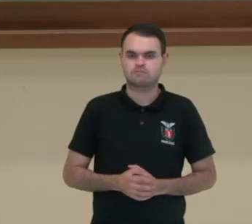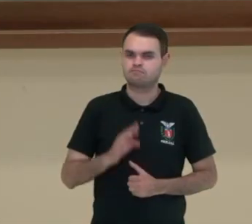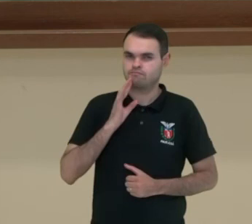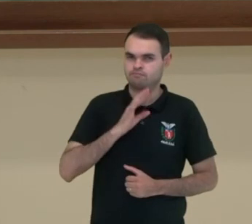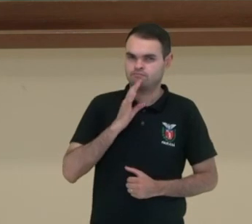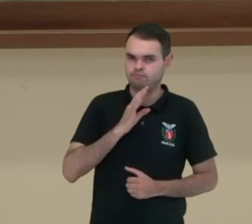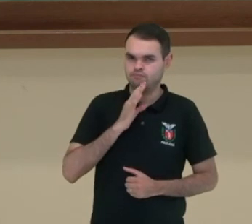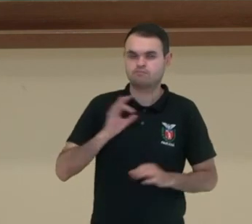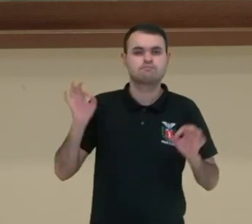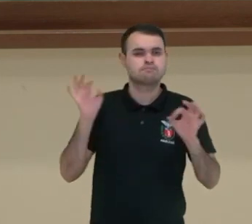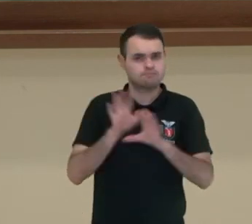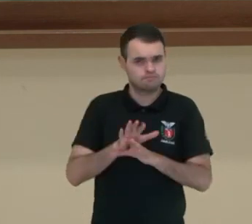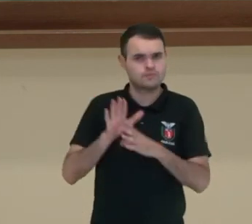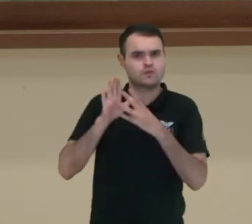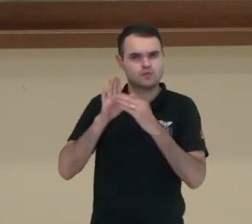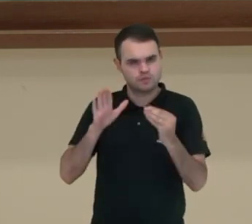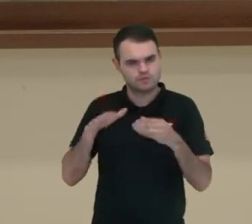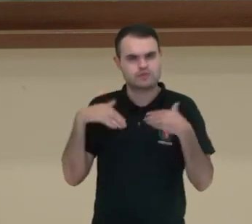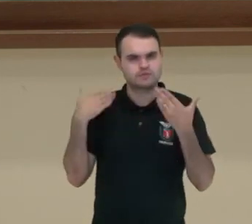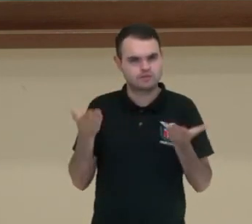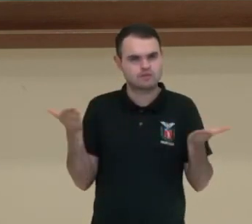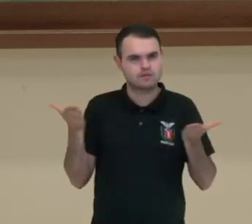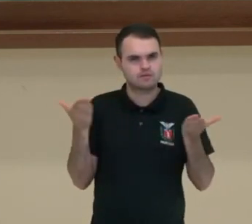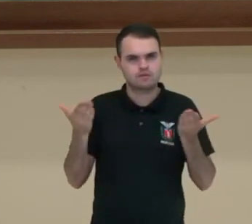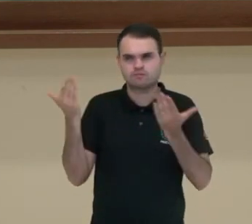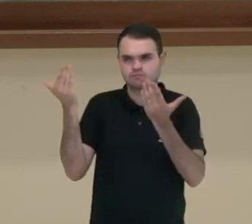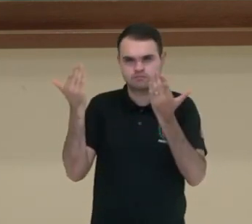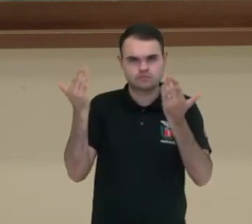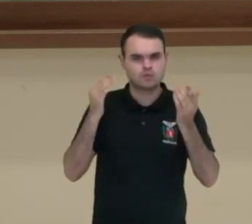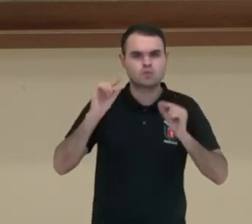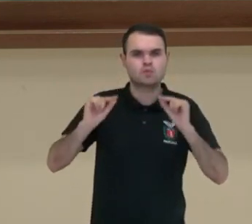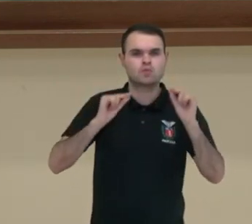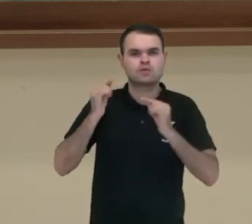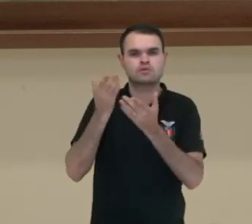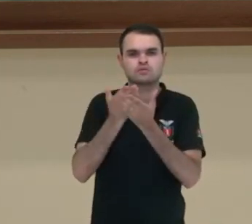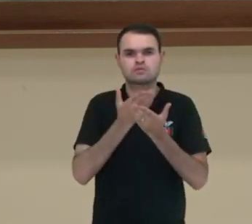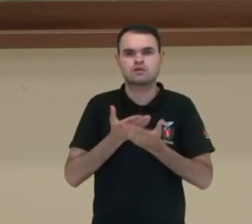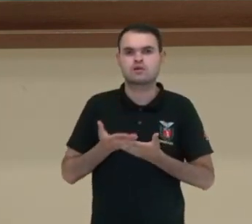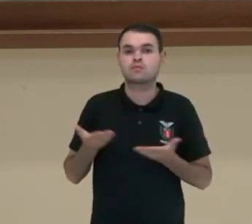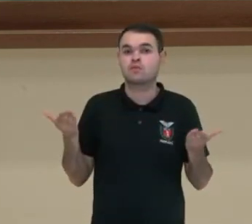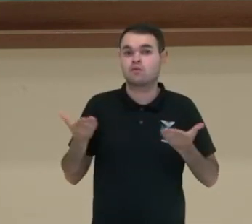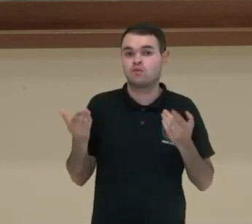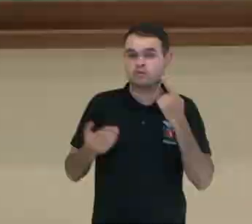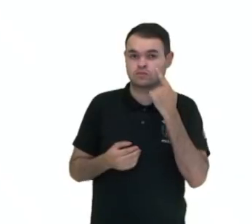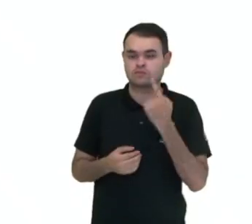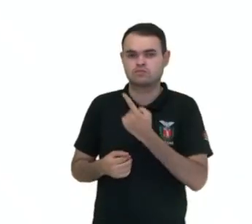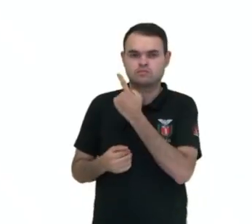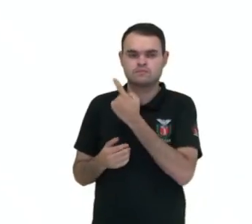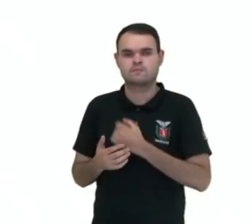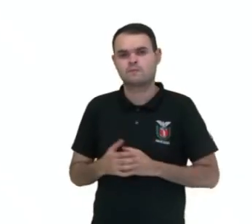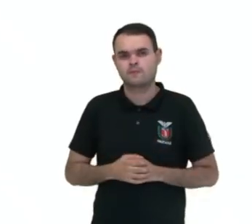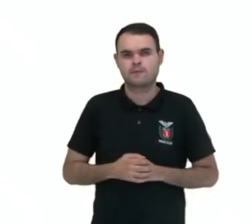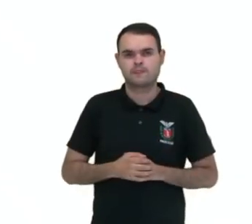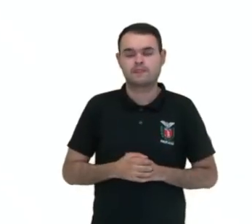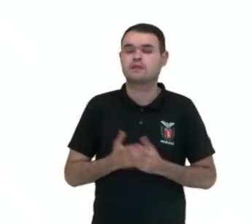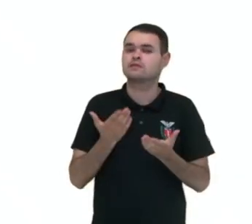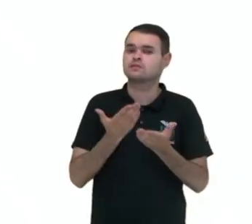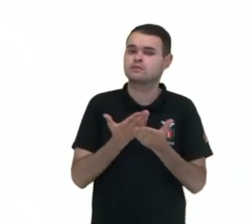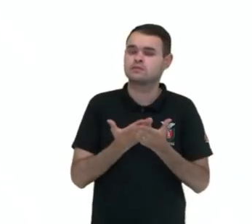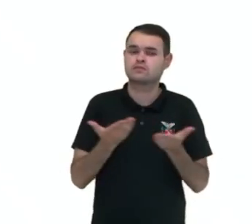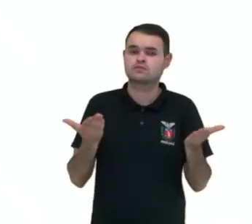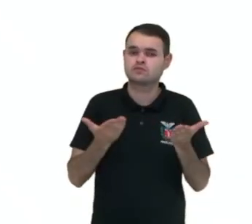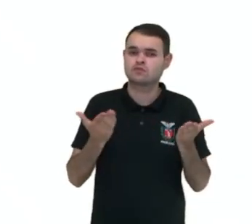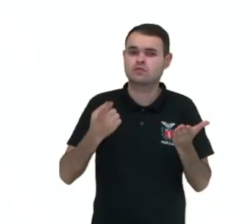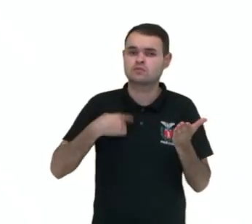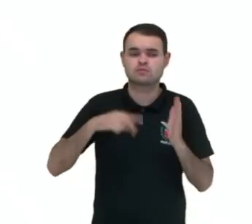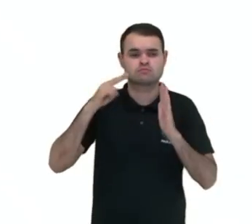Legal, tudo anotadinho? Então vamos conferir o que nós tivemos na nossa aula. Olha lá. Na aula de hoje nós